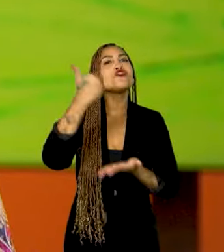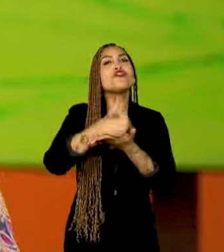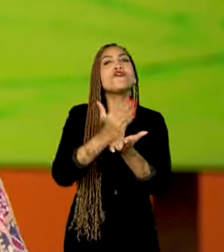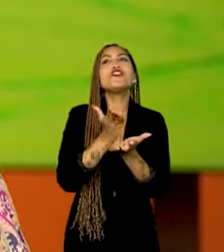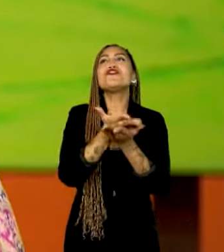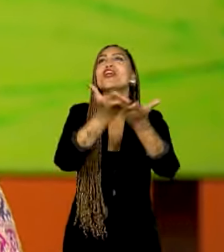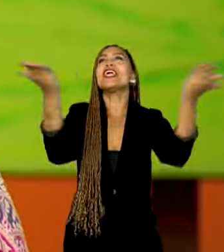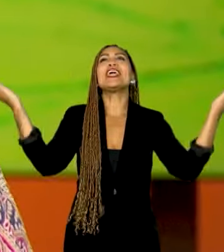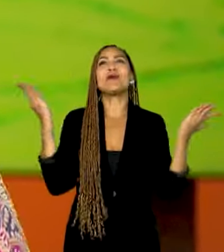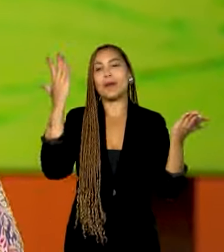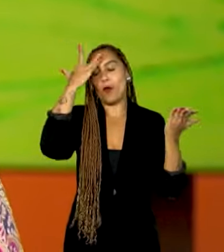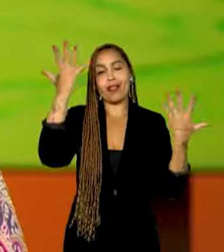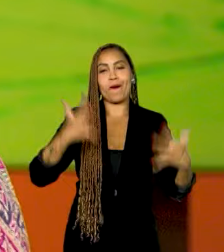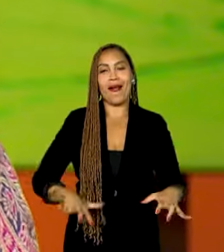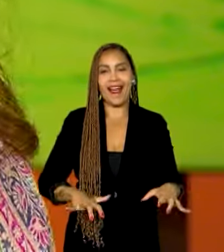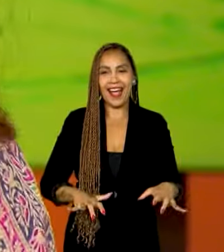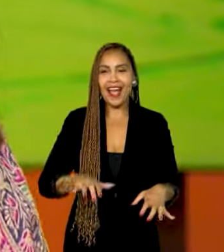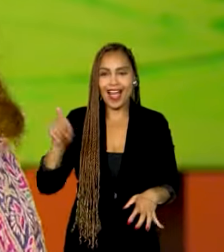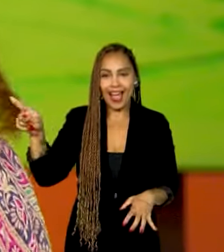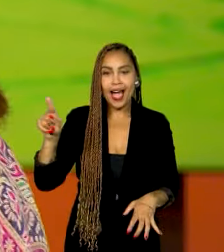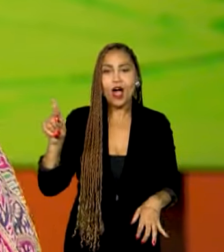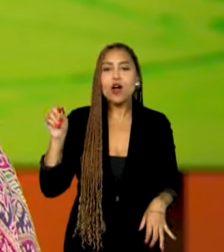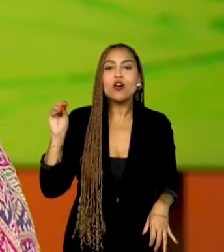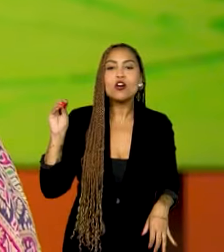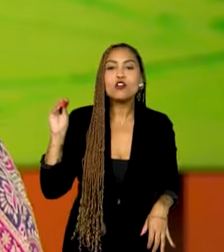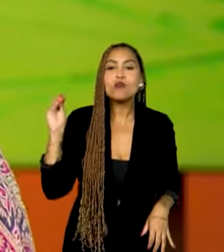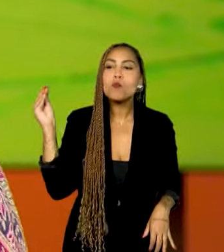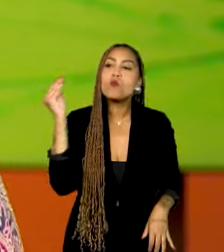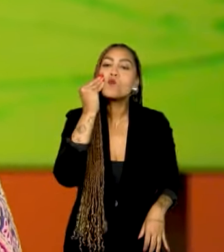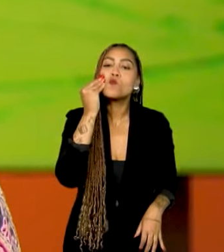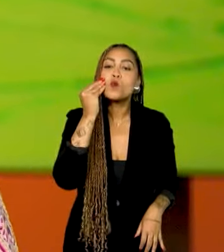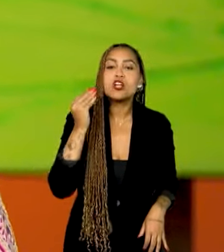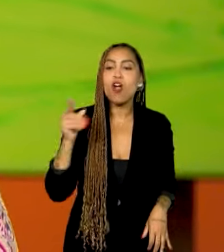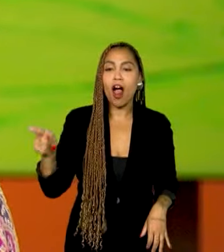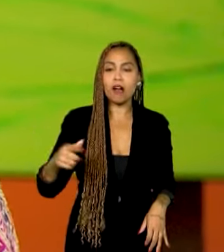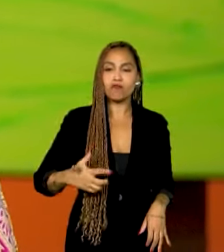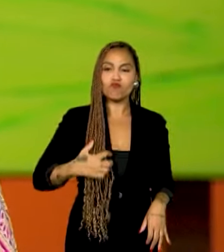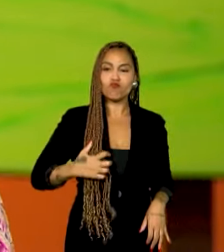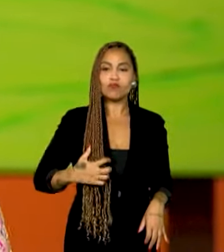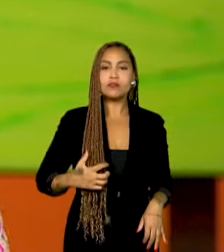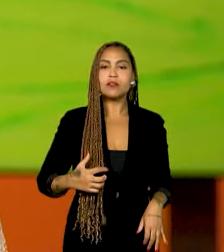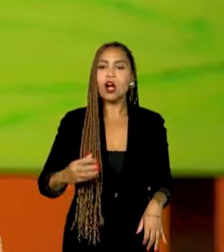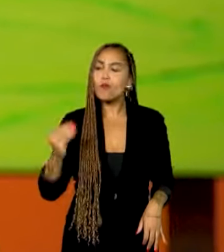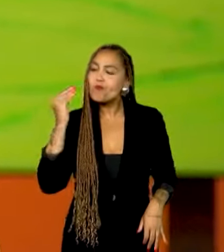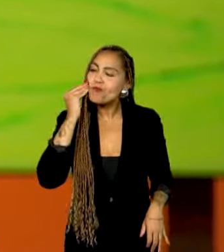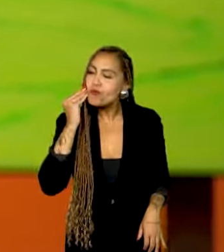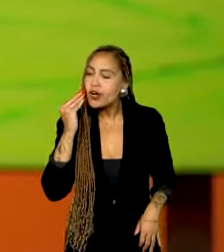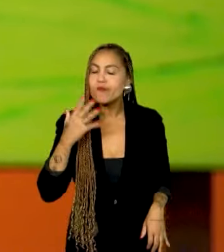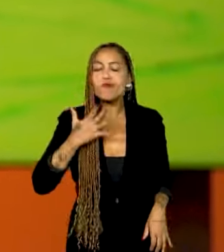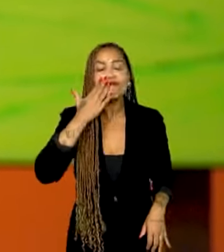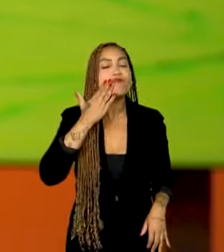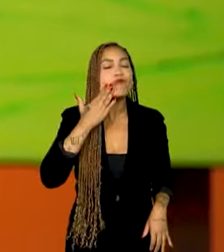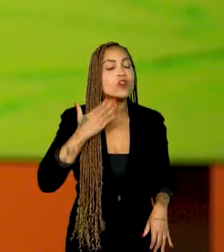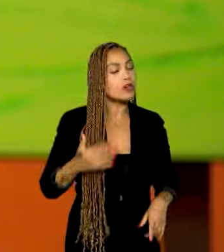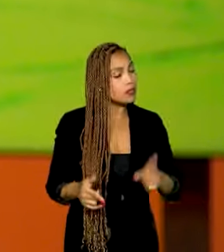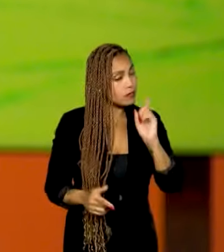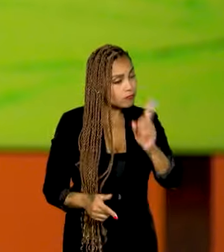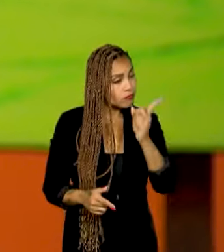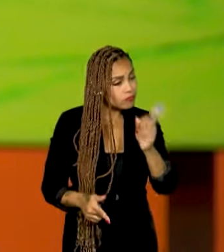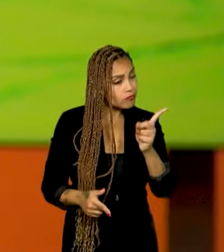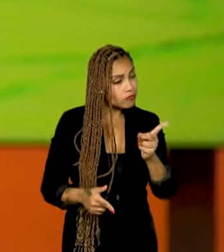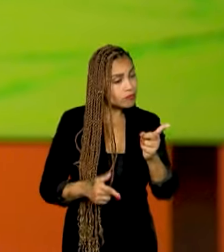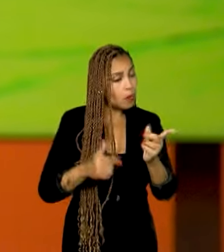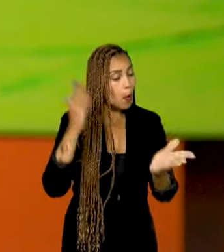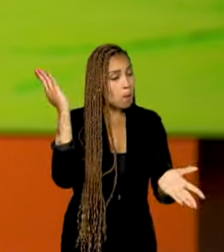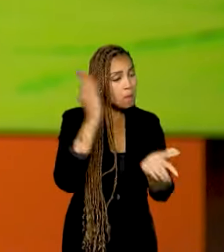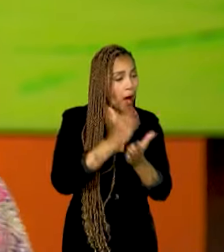às vezes, aí quando eu dava beijo, ela falava assim, dava beijo, ela ficava irritada, ela limpava e falava assim, olha só. As crianças todas do Brasil queriam esse beijo. Tu para de limpar meu